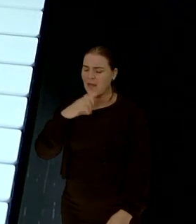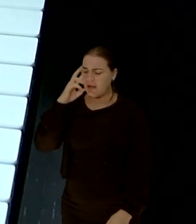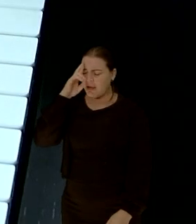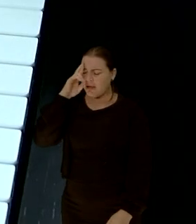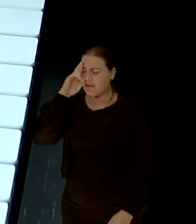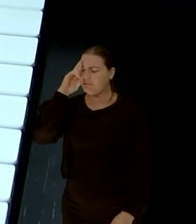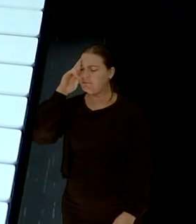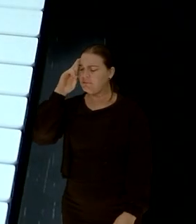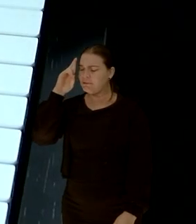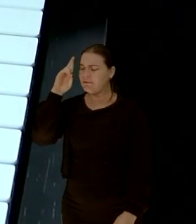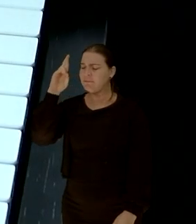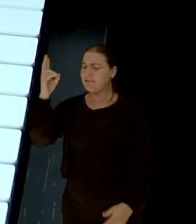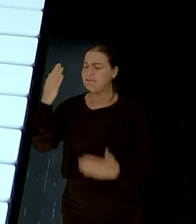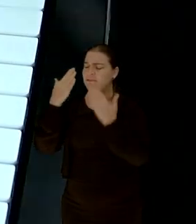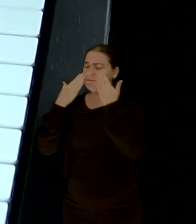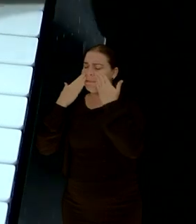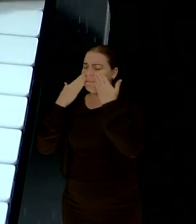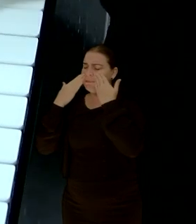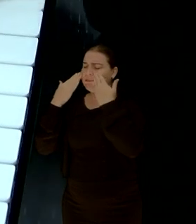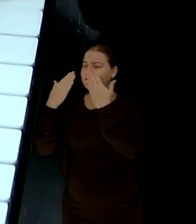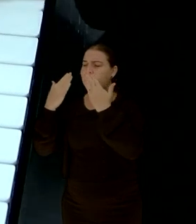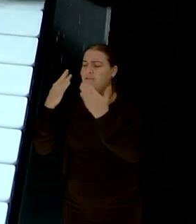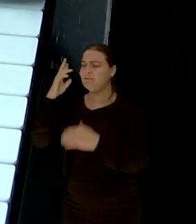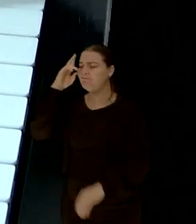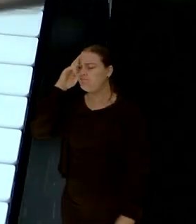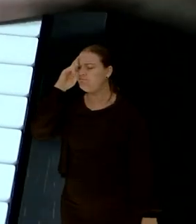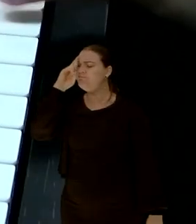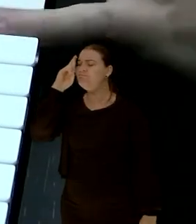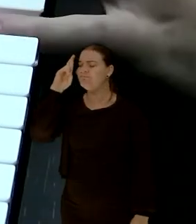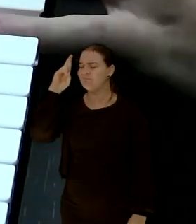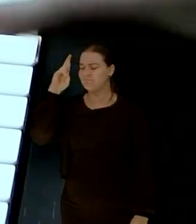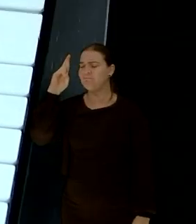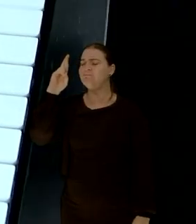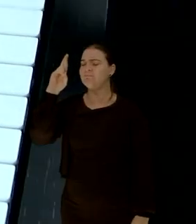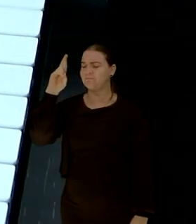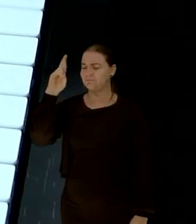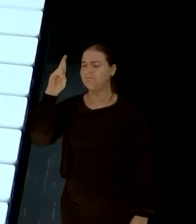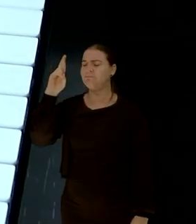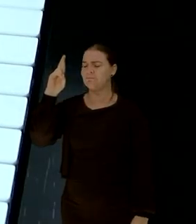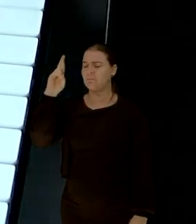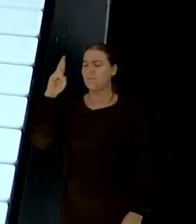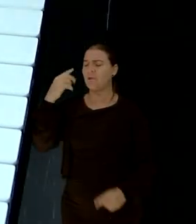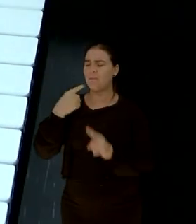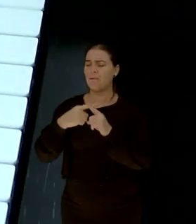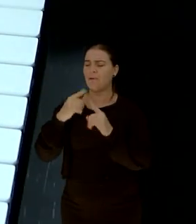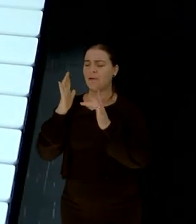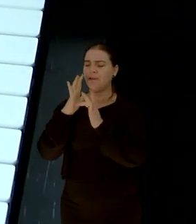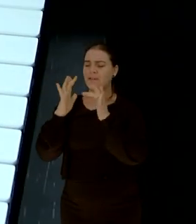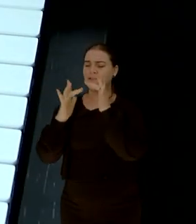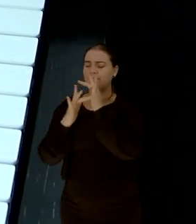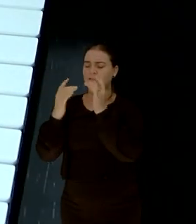venho como estou. Porque Jesus